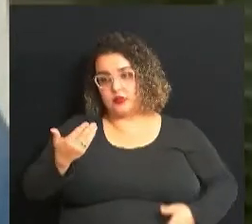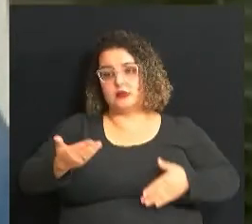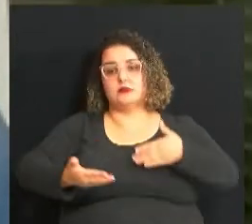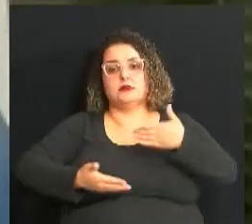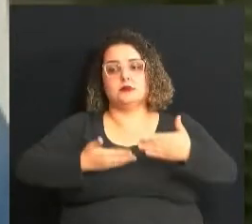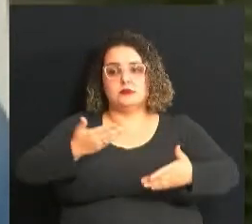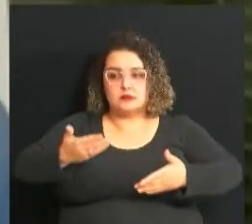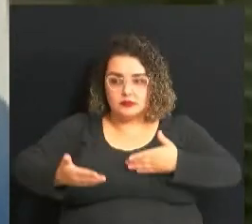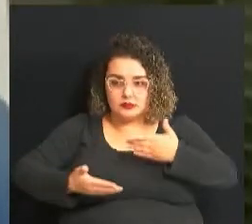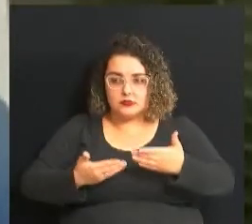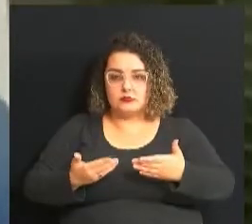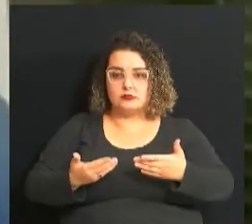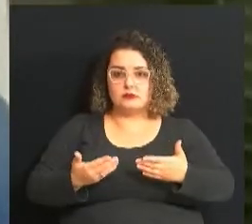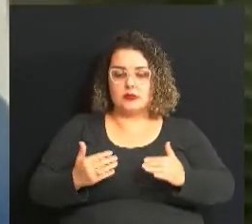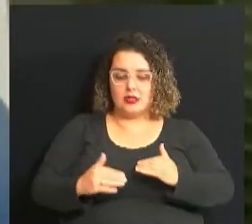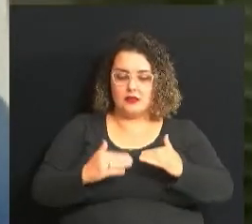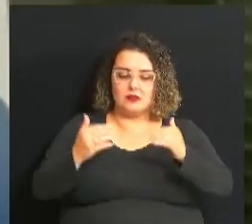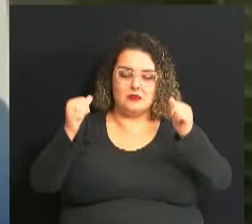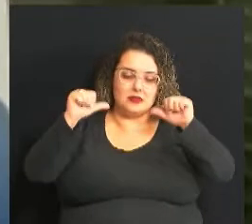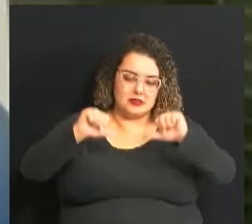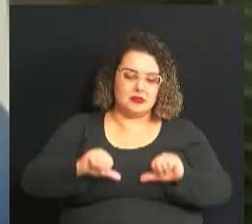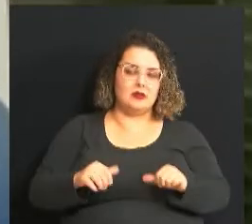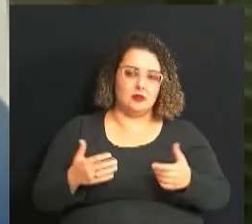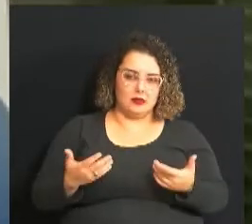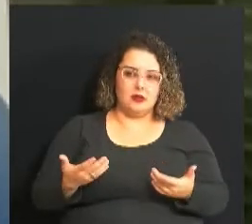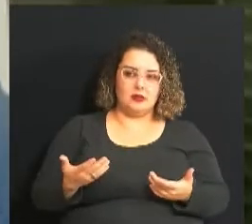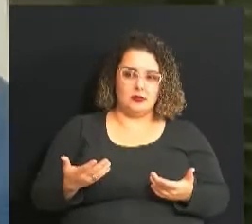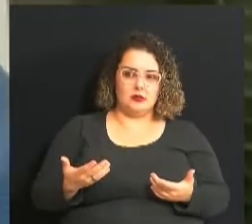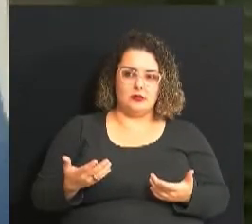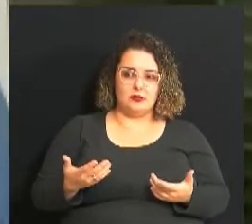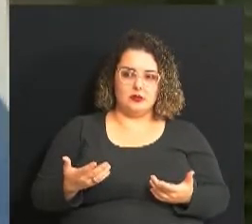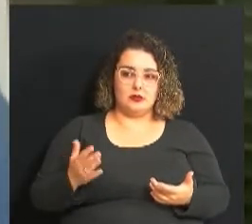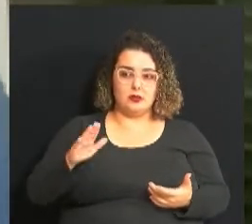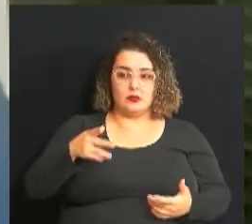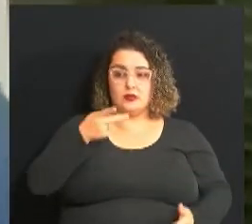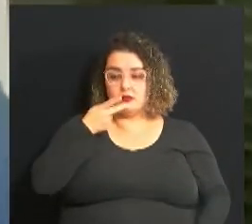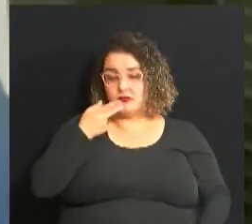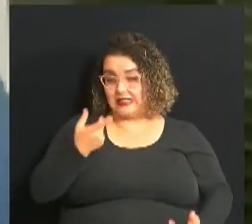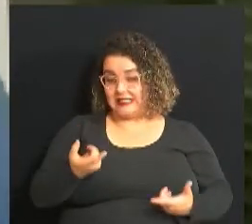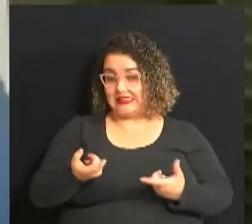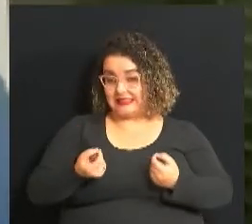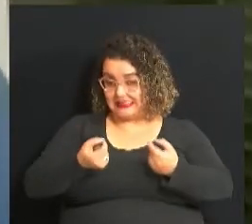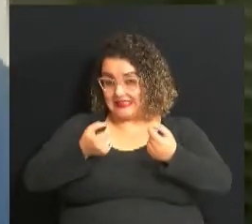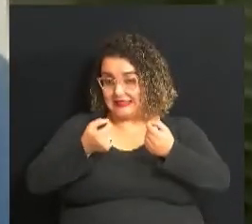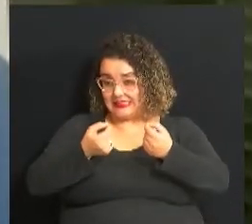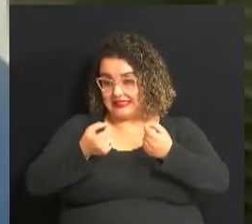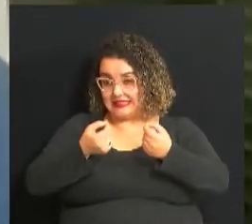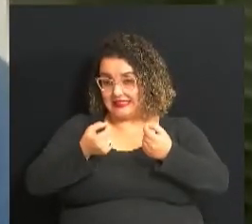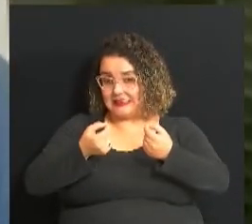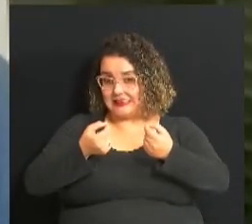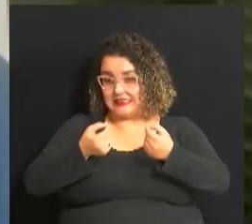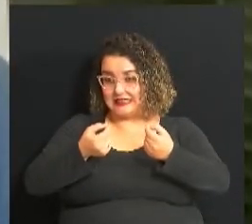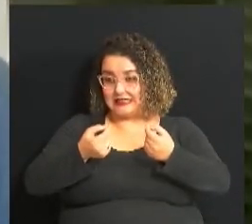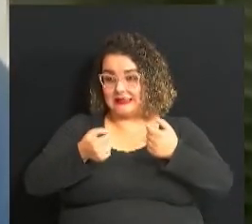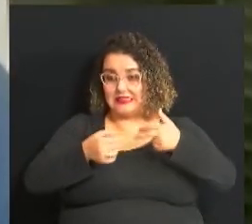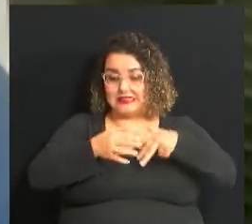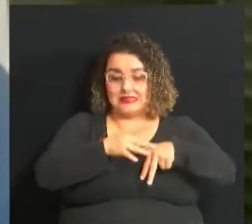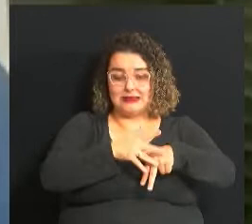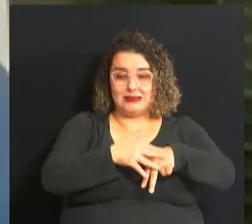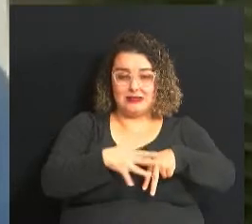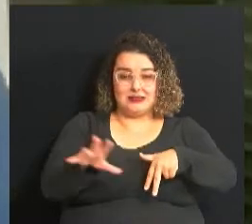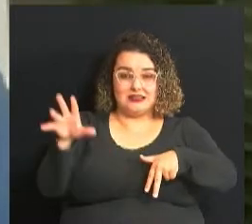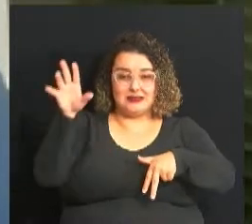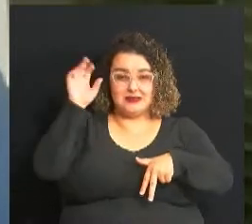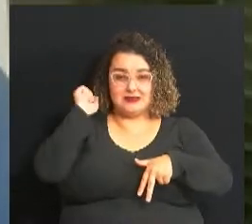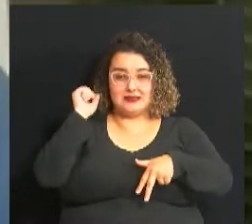evolução é ruim. Então, existem, assim, quando a gente fala câncer, o paciente que escuta essa palavra,